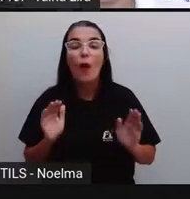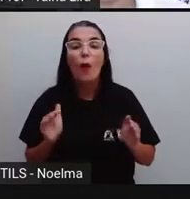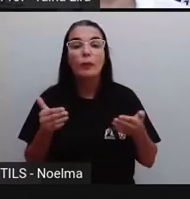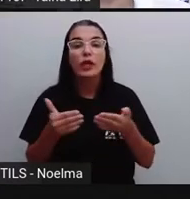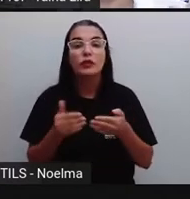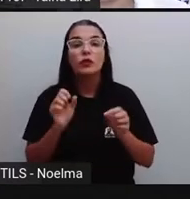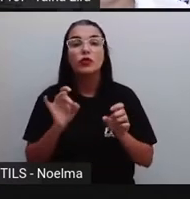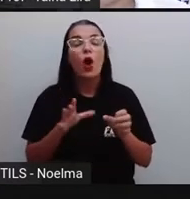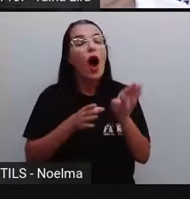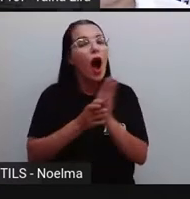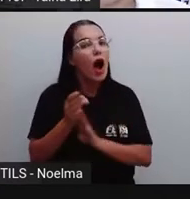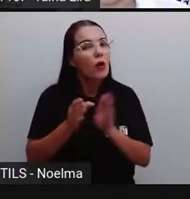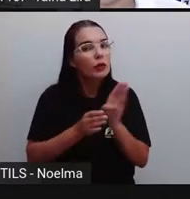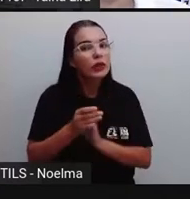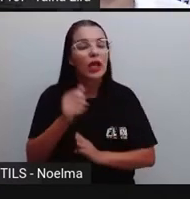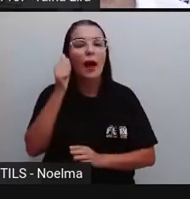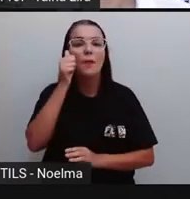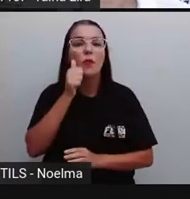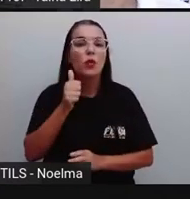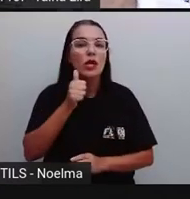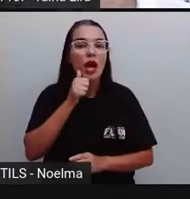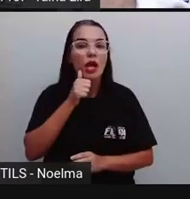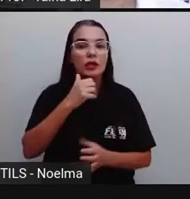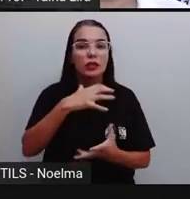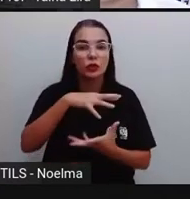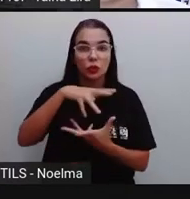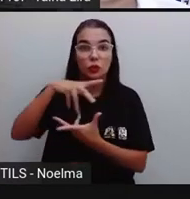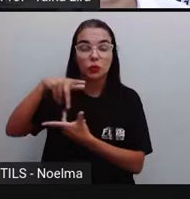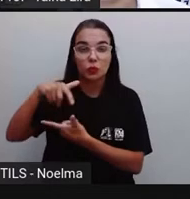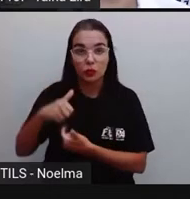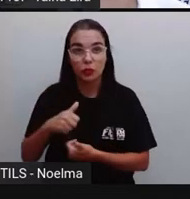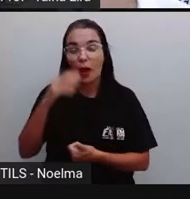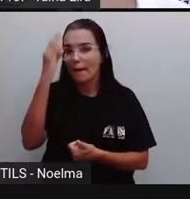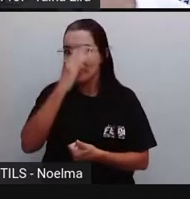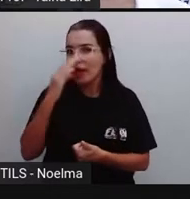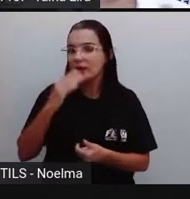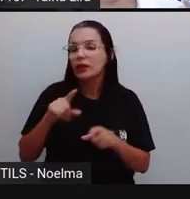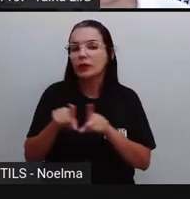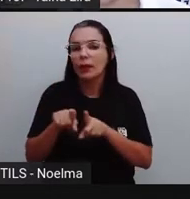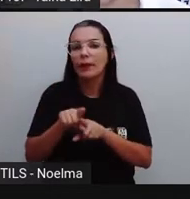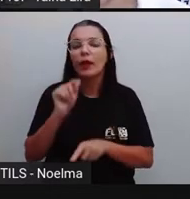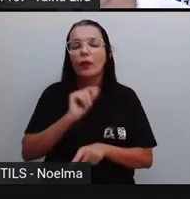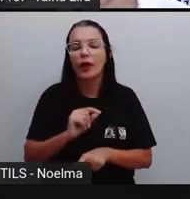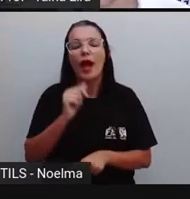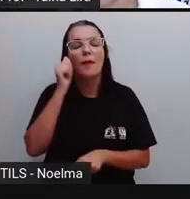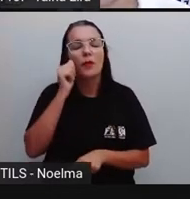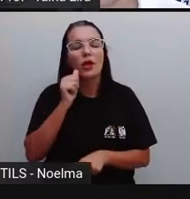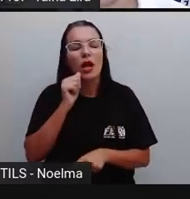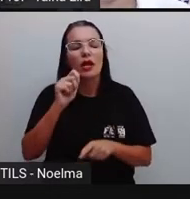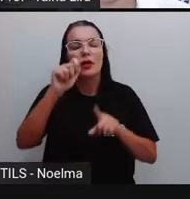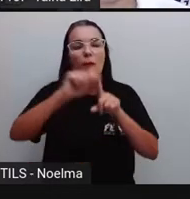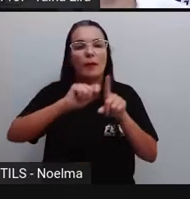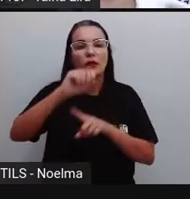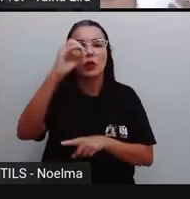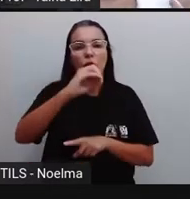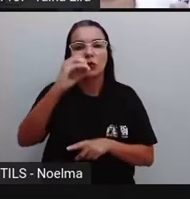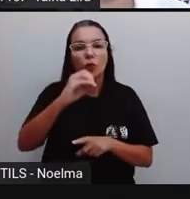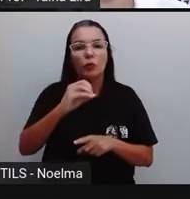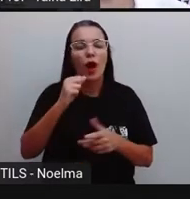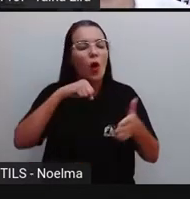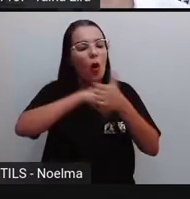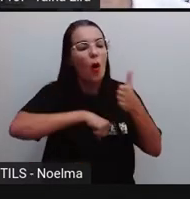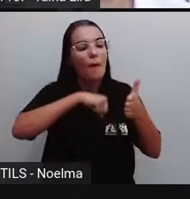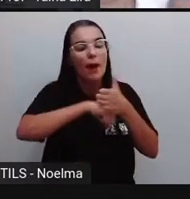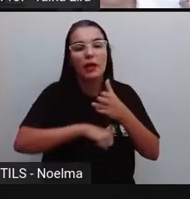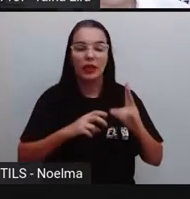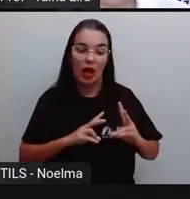de aconselhar as mulheres, né, falar que o mês de outubro é o mês de combate ao câncer de mama e aconselhar as